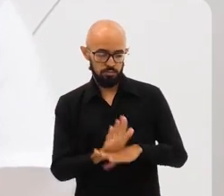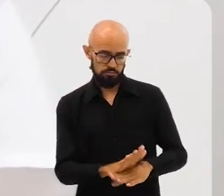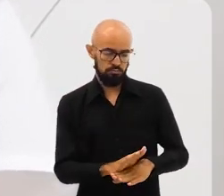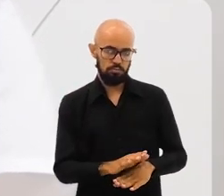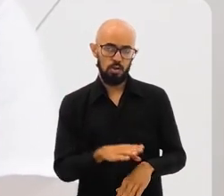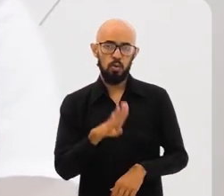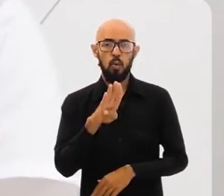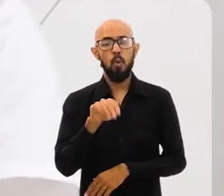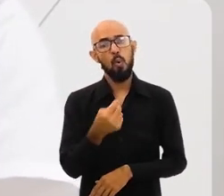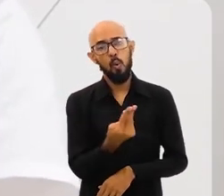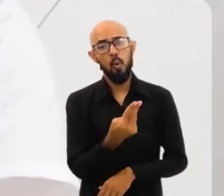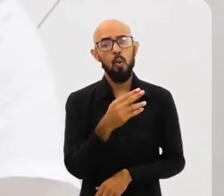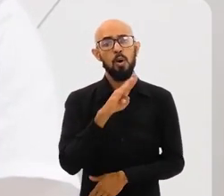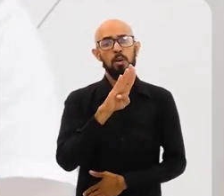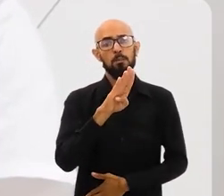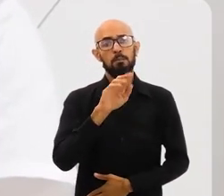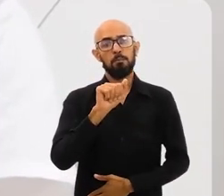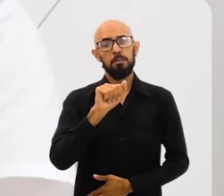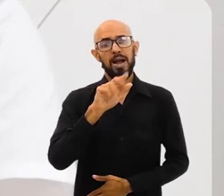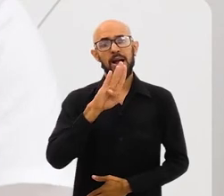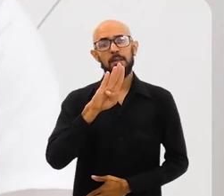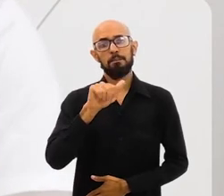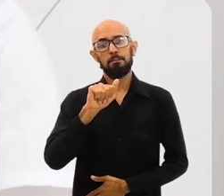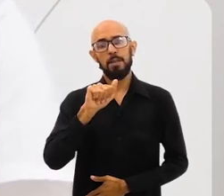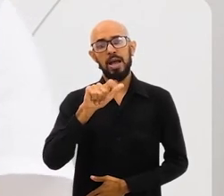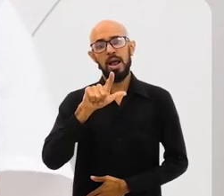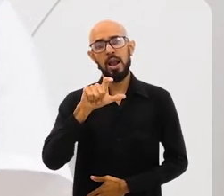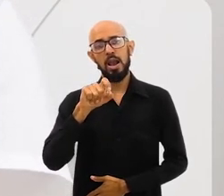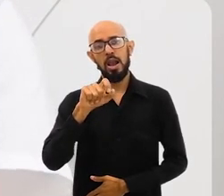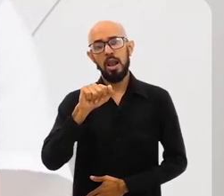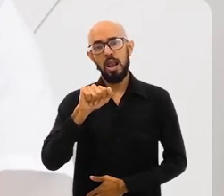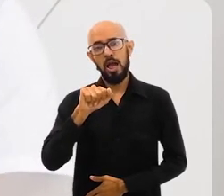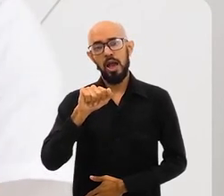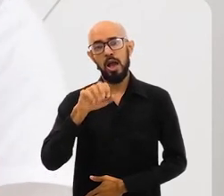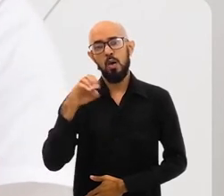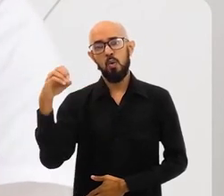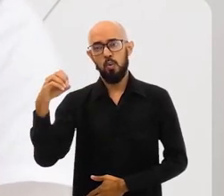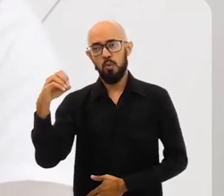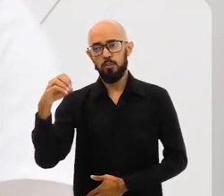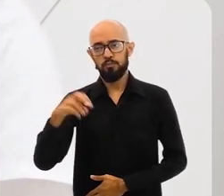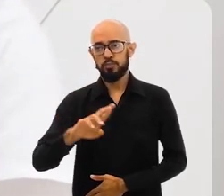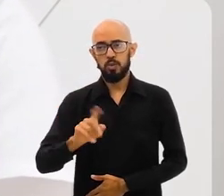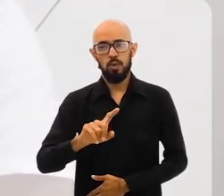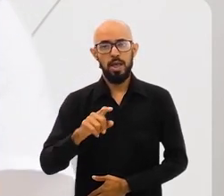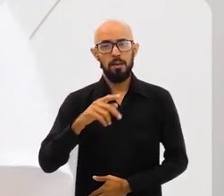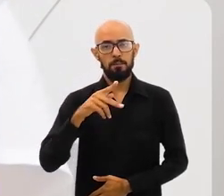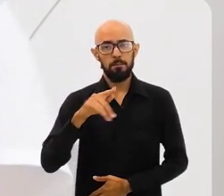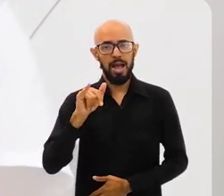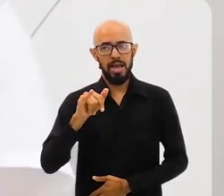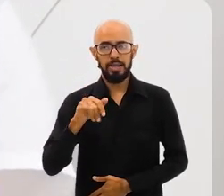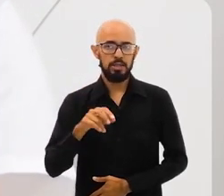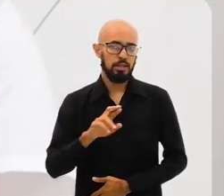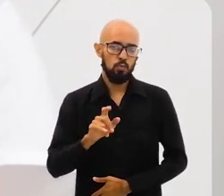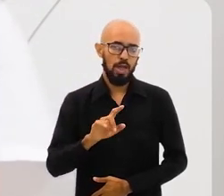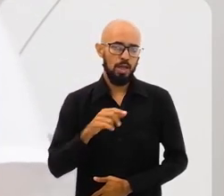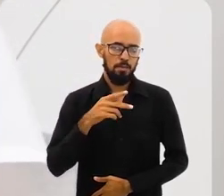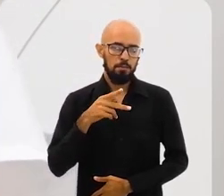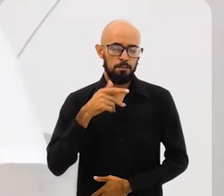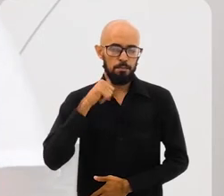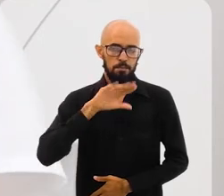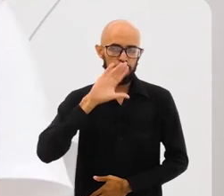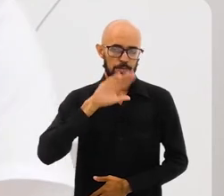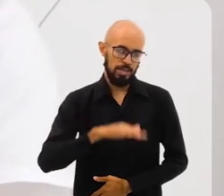o seu babalaô de Fato né o balão que time seu dentro de fato a gente tem esse trato de padrinho não é pai nem mãe para que não tenha nenhuma